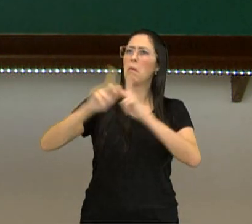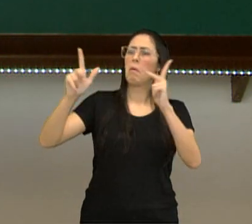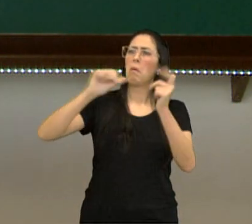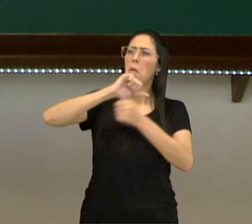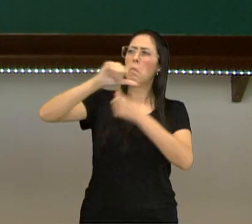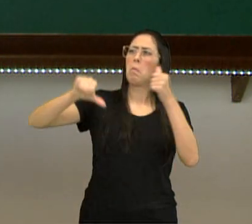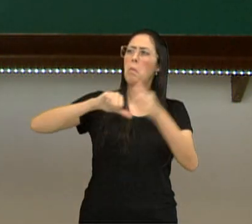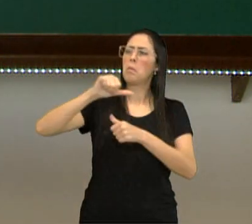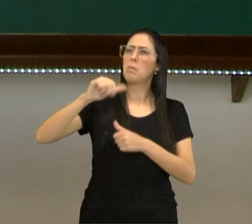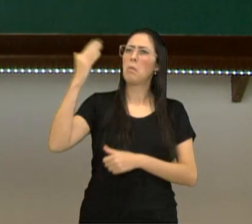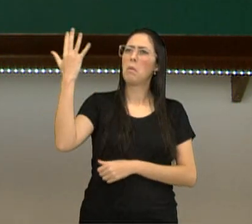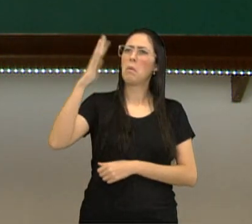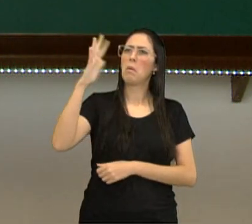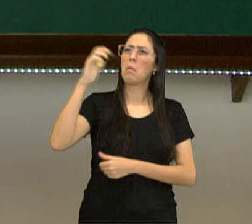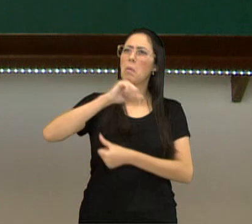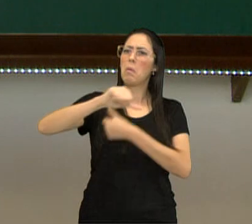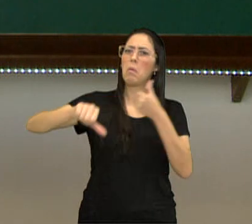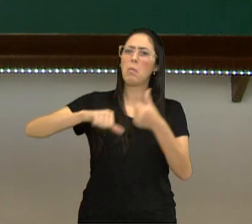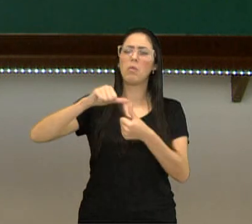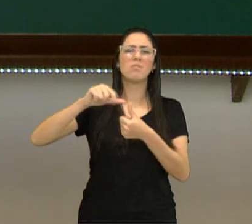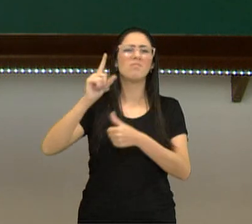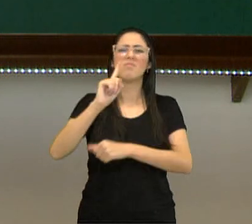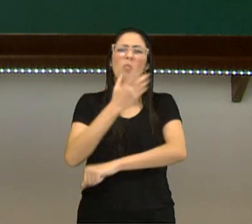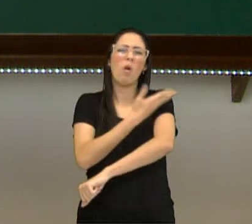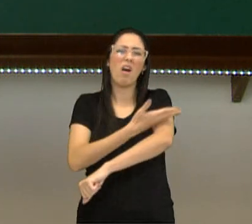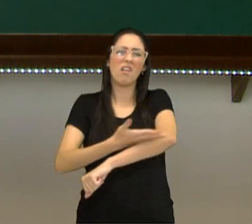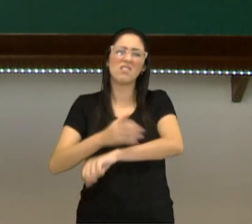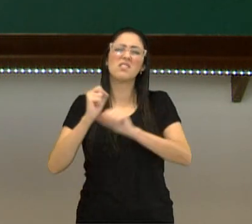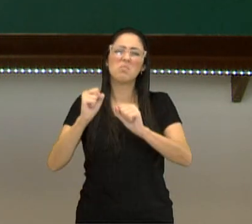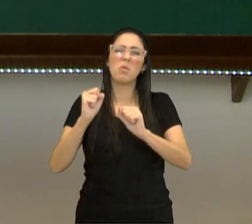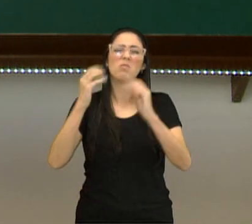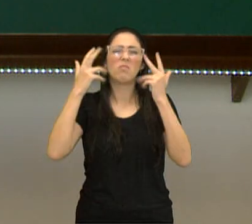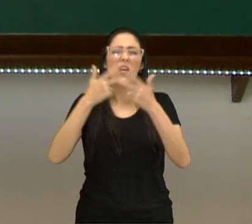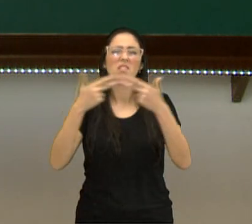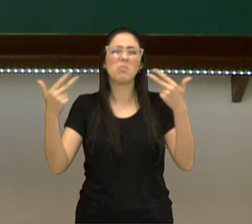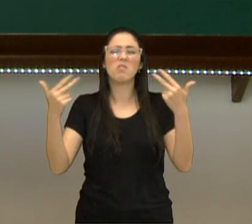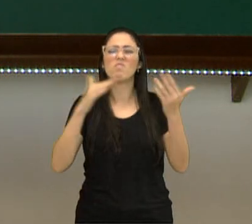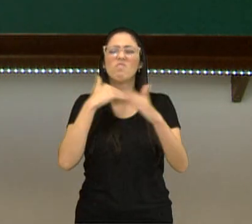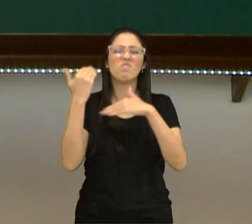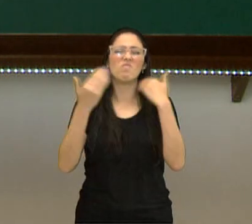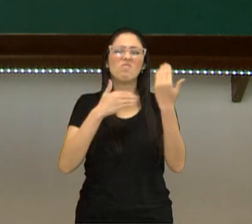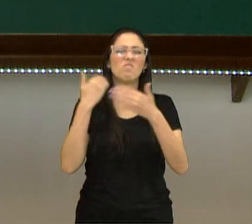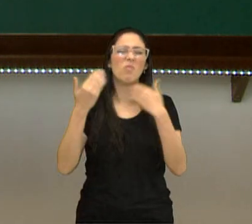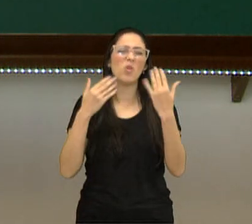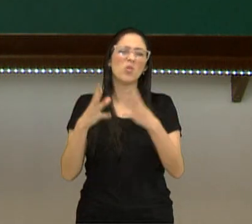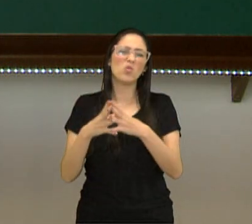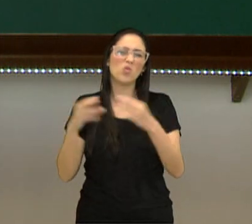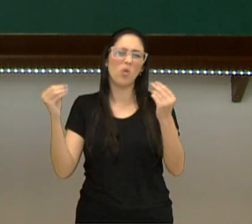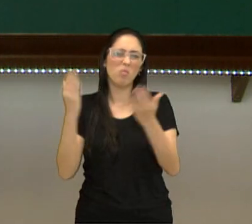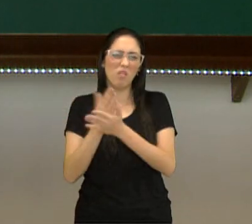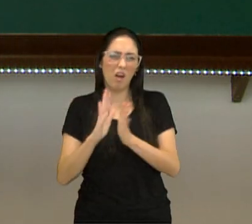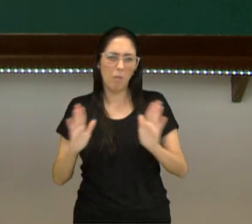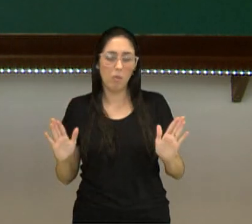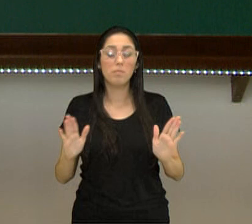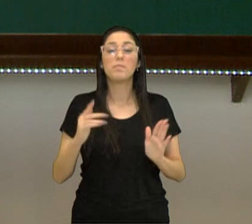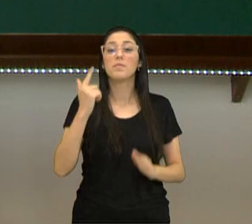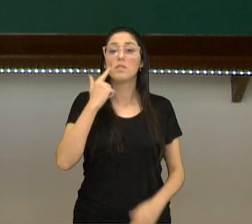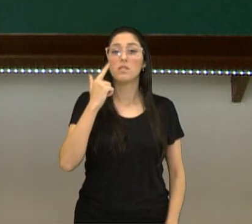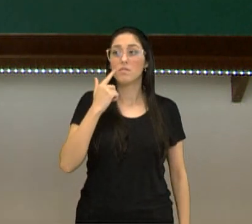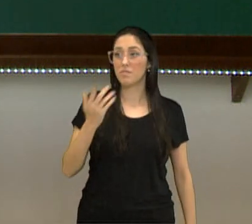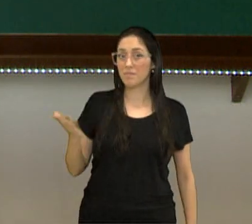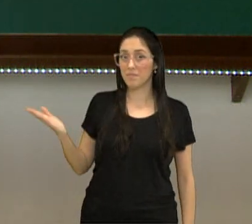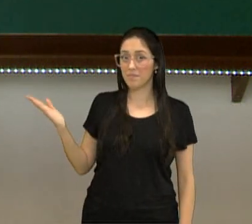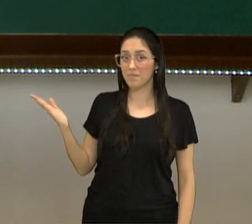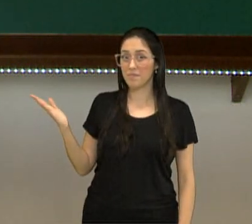e acabam entrando em extinção, resultando em um desequilíbrio natural. E agora que a gente falou sobre tudo isso, olha o que vai aparecer na tela para você,